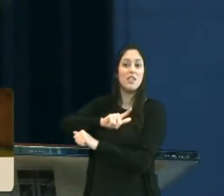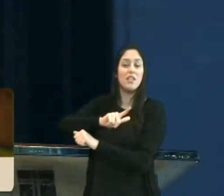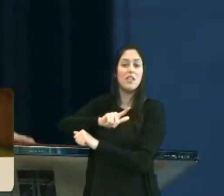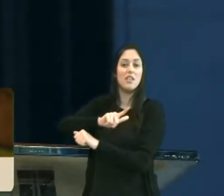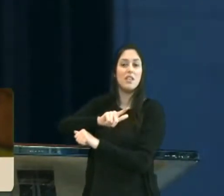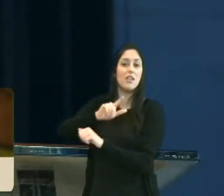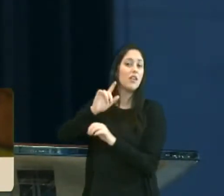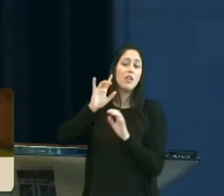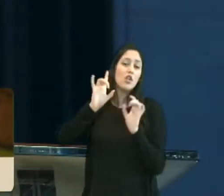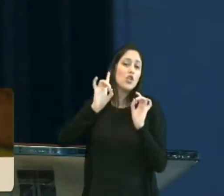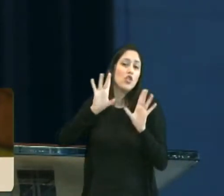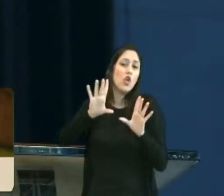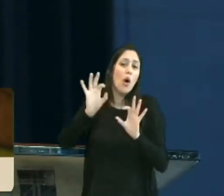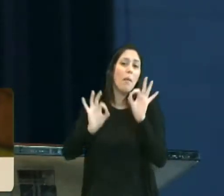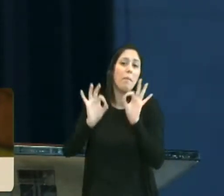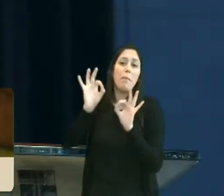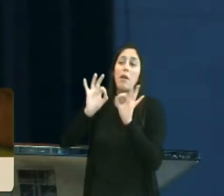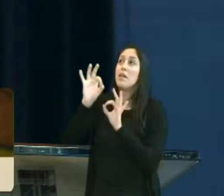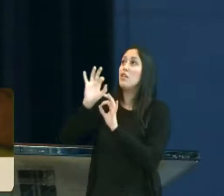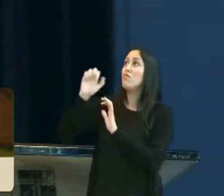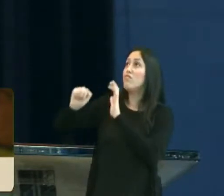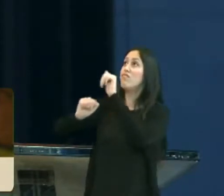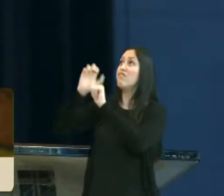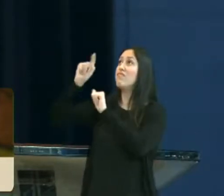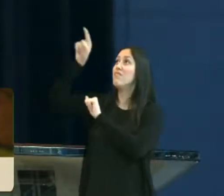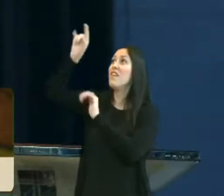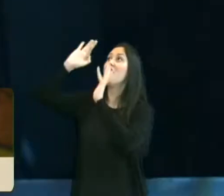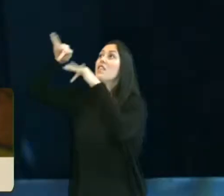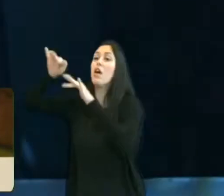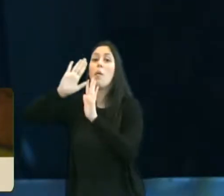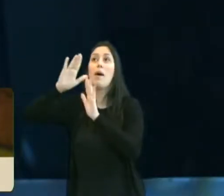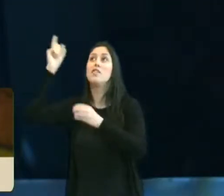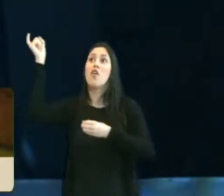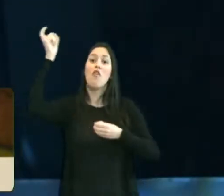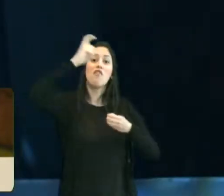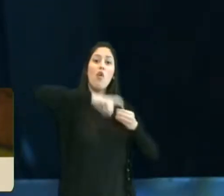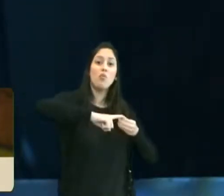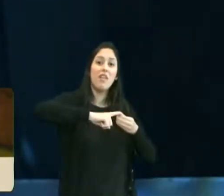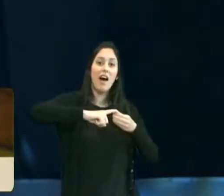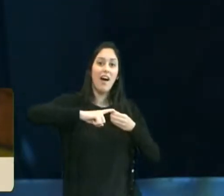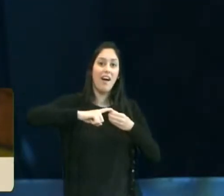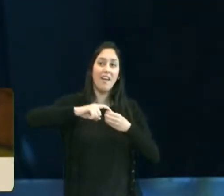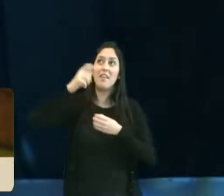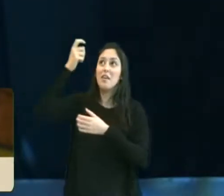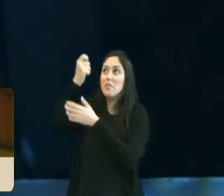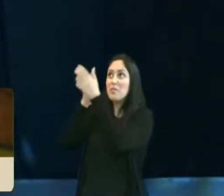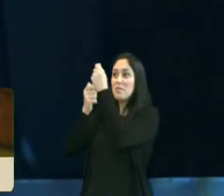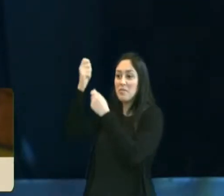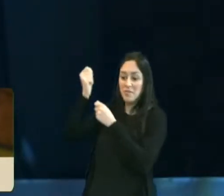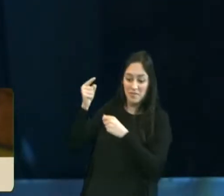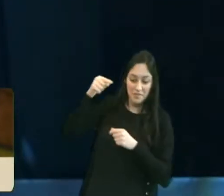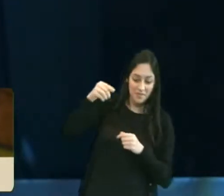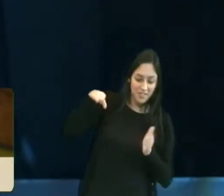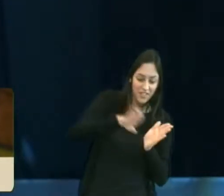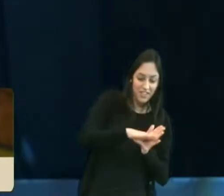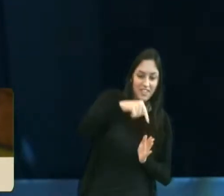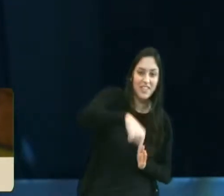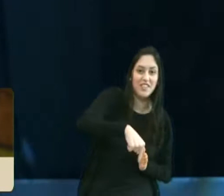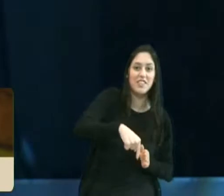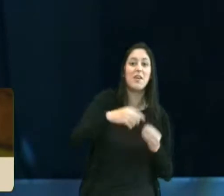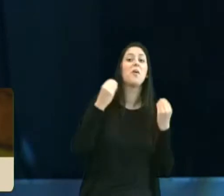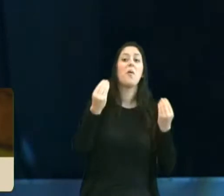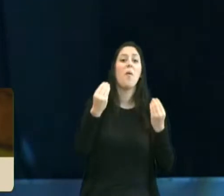do caminho. Ainda tem a volta. E ele dizendo: tem muita gente que morre